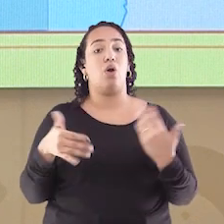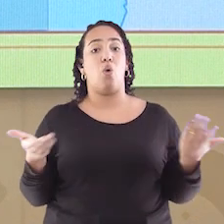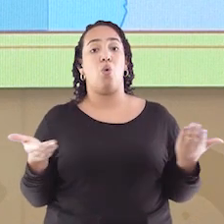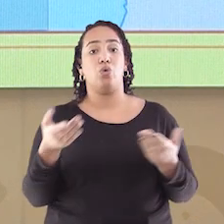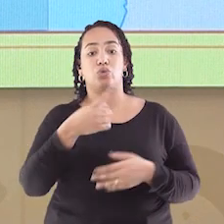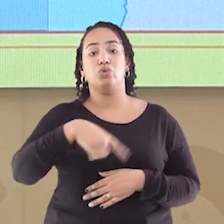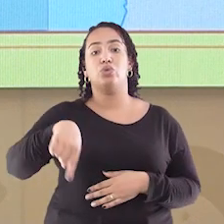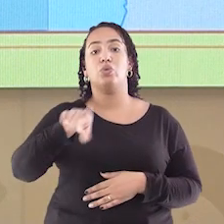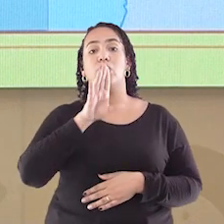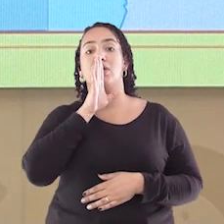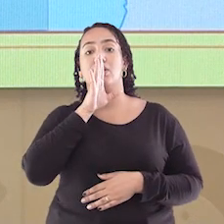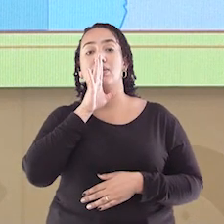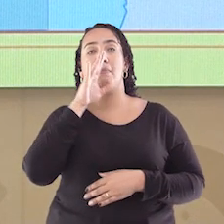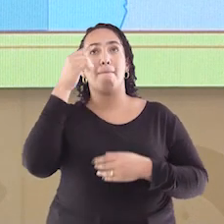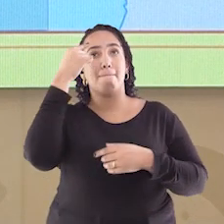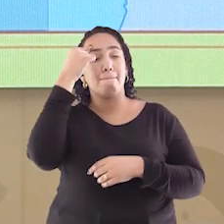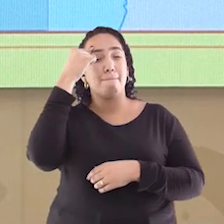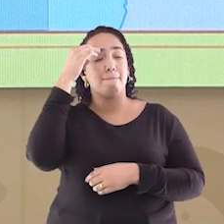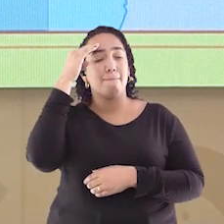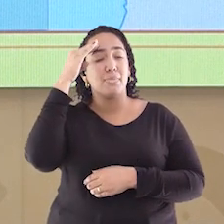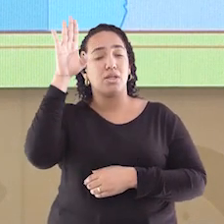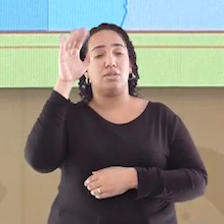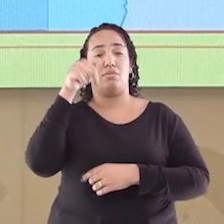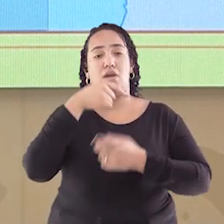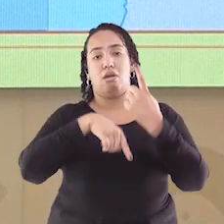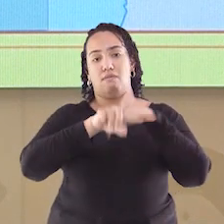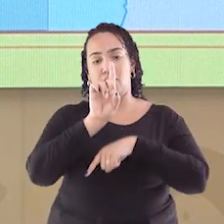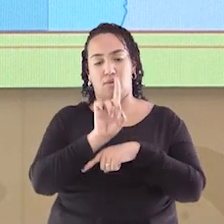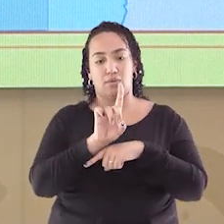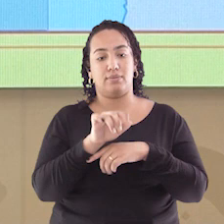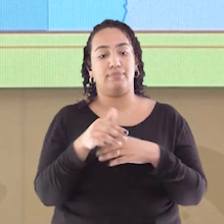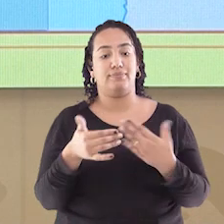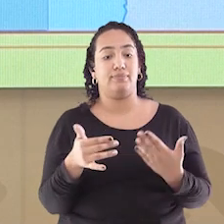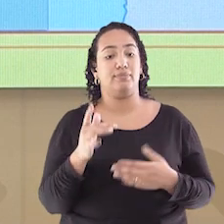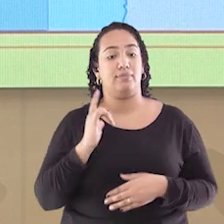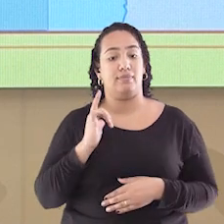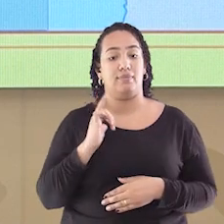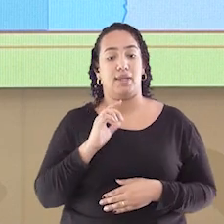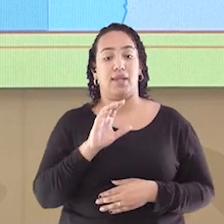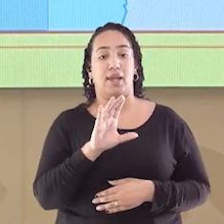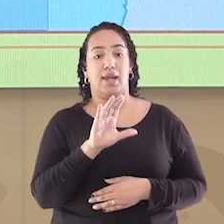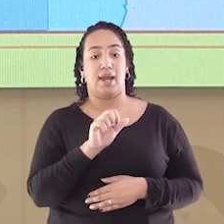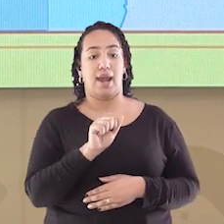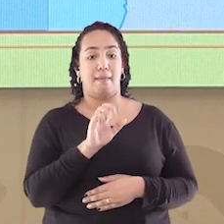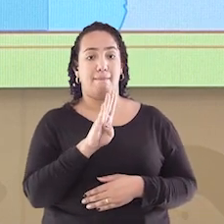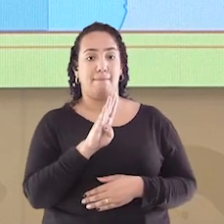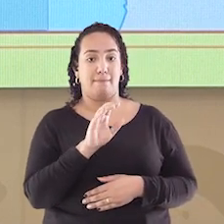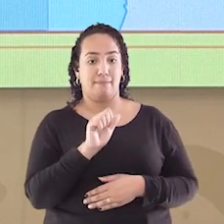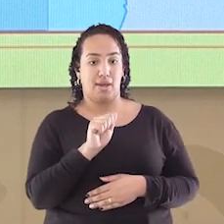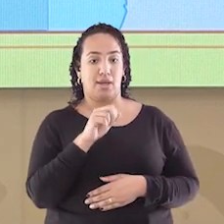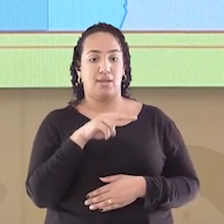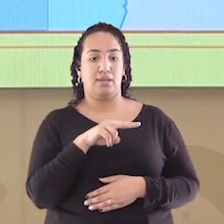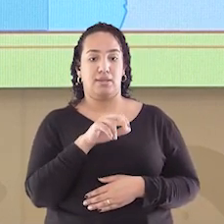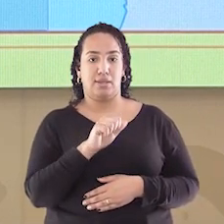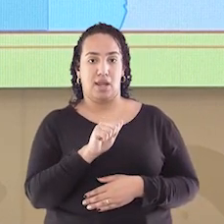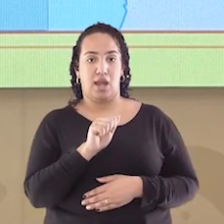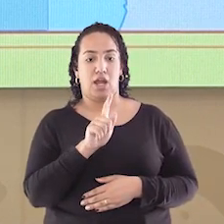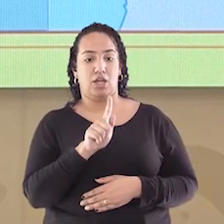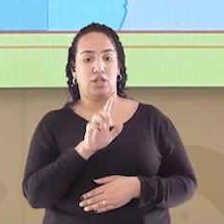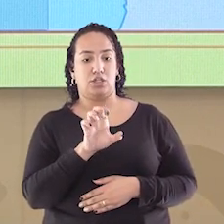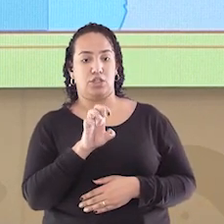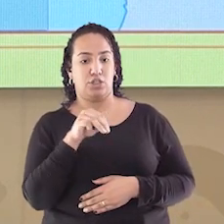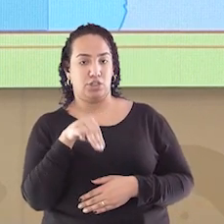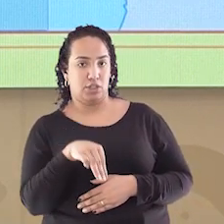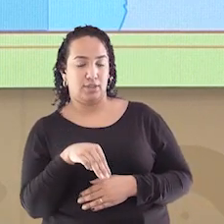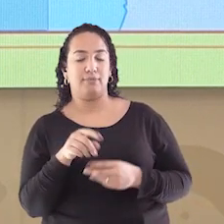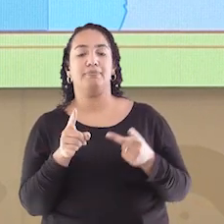mais sobre as principais revoltas que aconteceram nesse período. Entre elas, a cabanagem, que aconteceu lá na província do